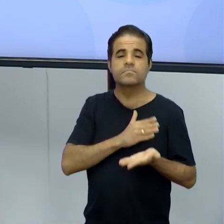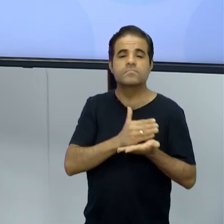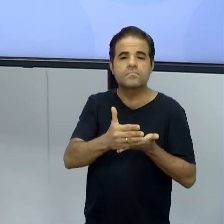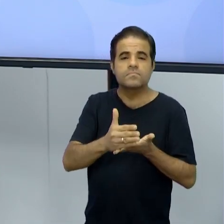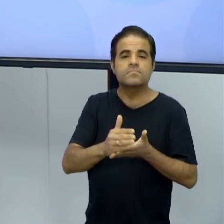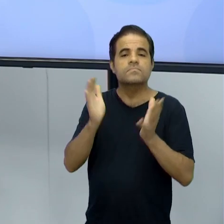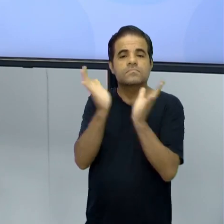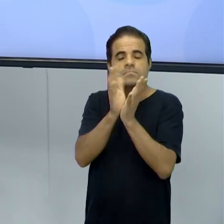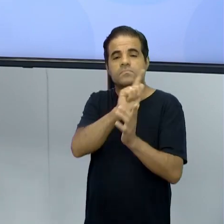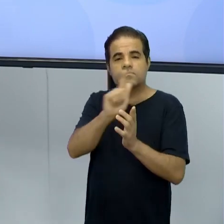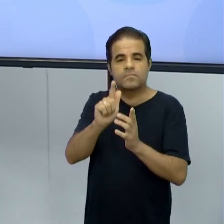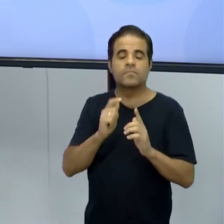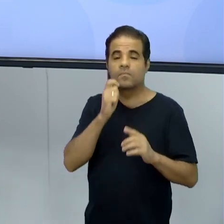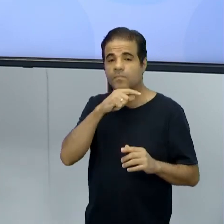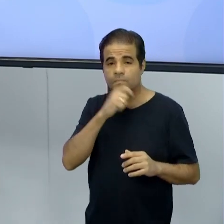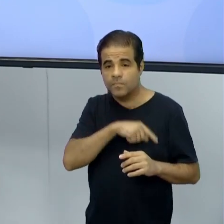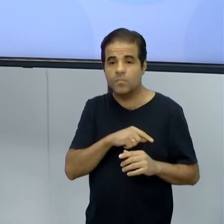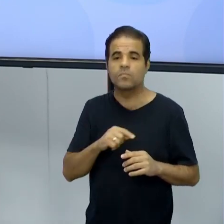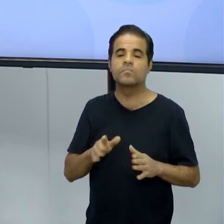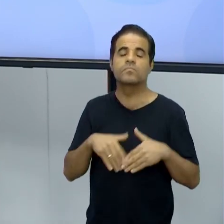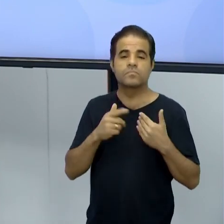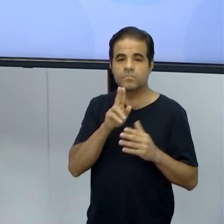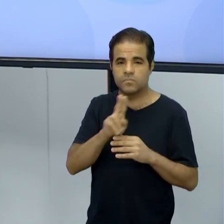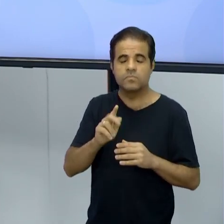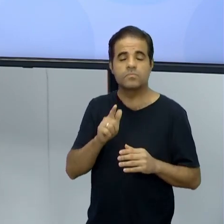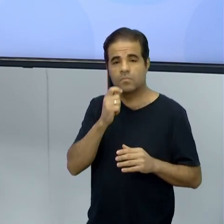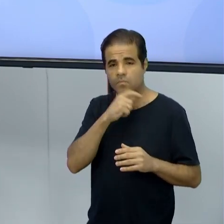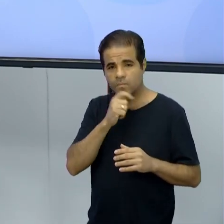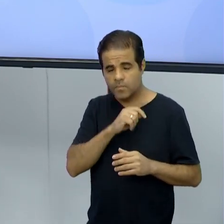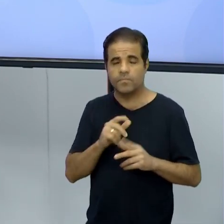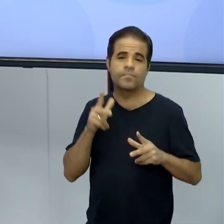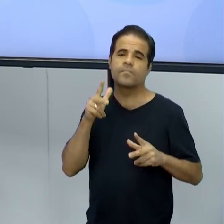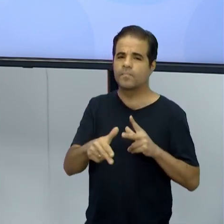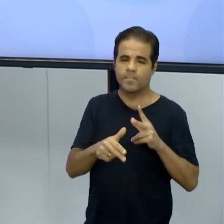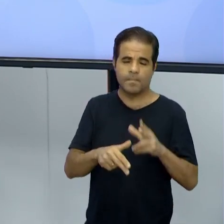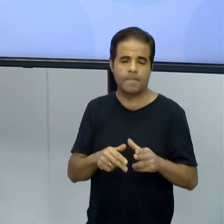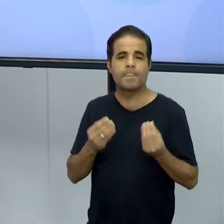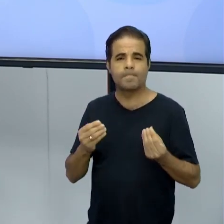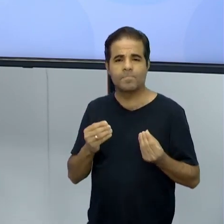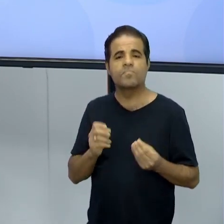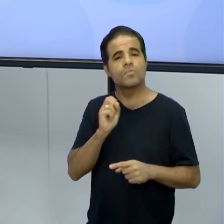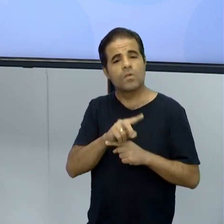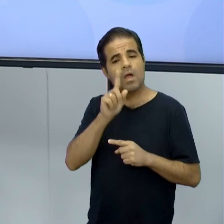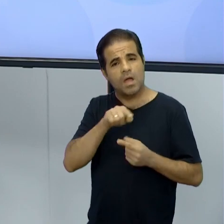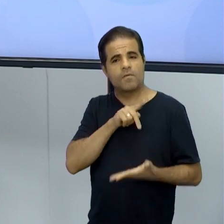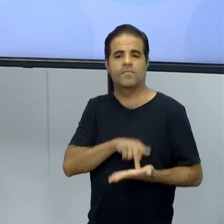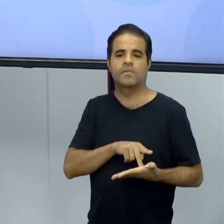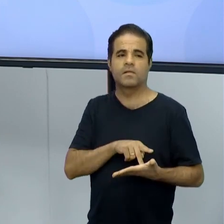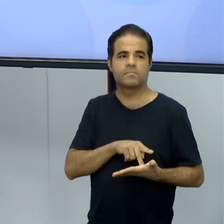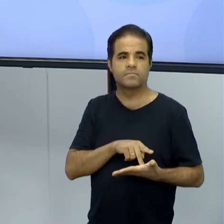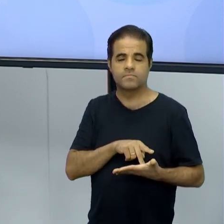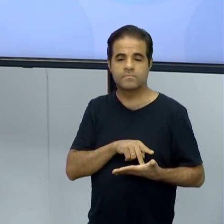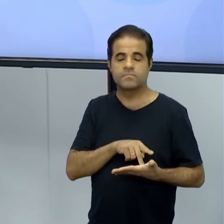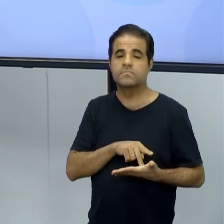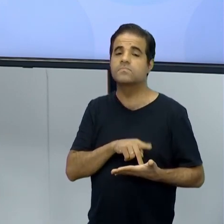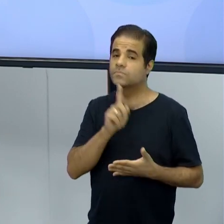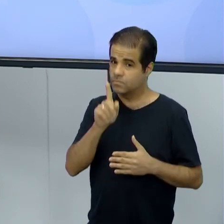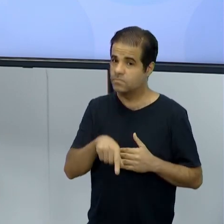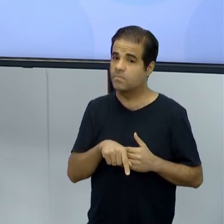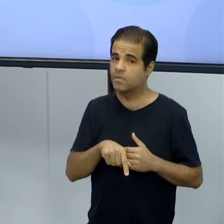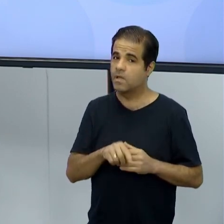o nome do grupo de humor, estava no final o nome do grupo de humor, só que cortaram para que aquilo parecesse uma verdade. Bom, isso